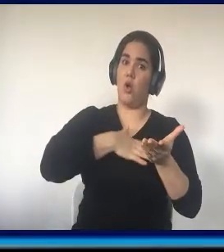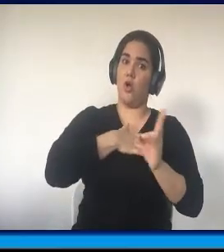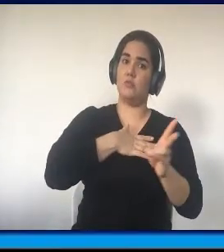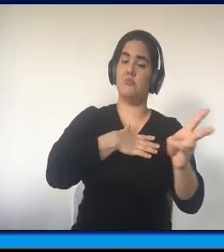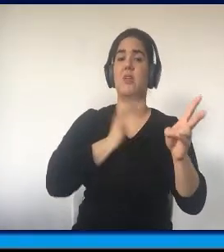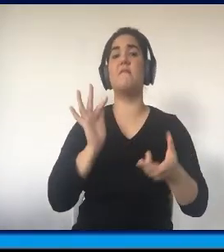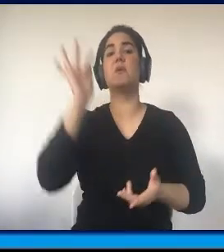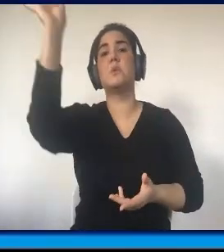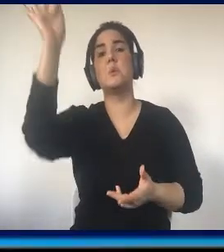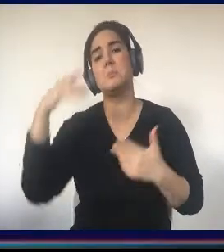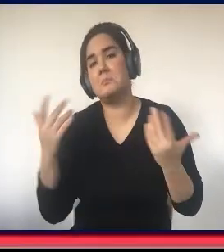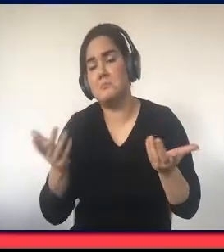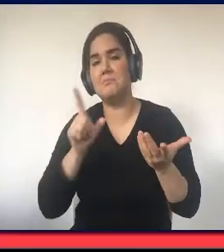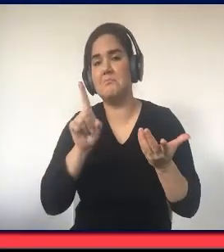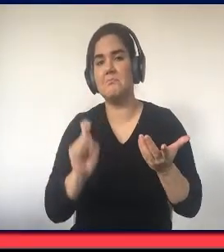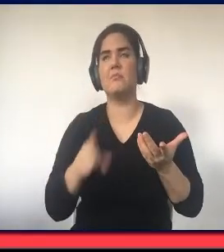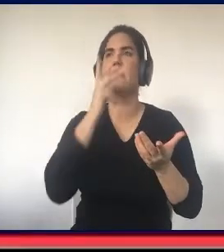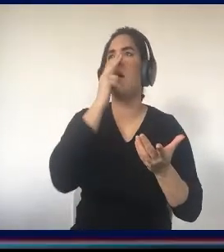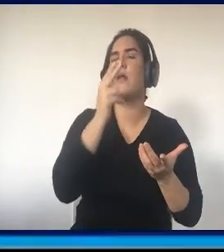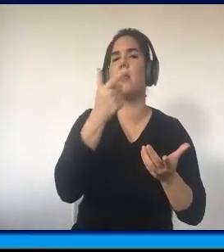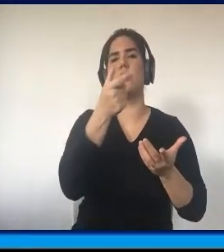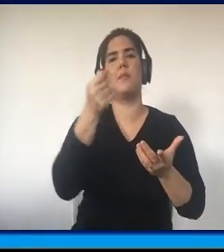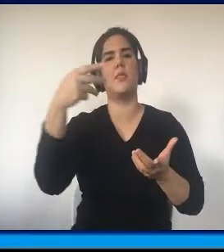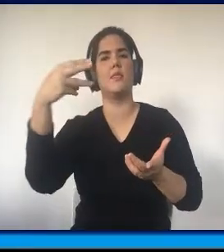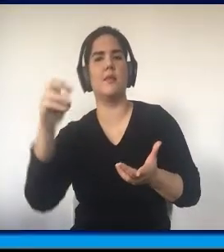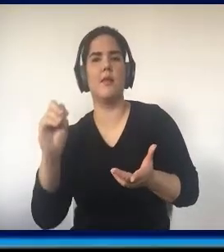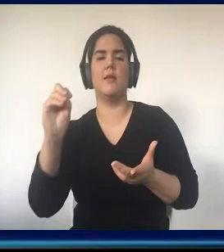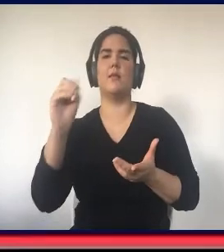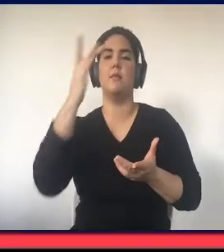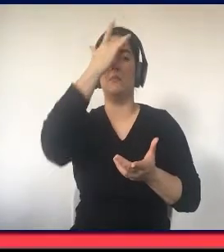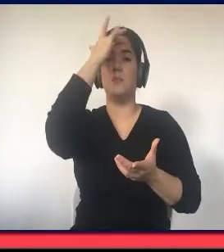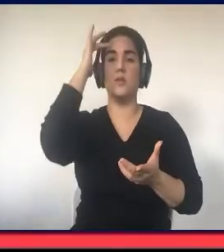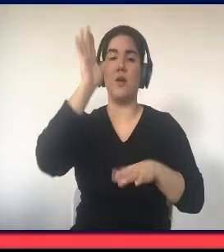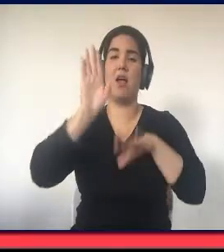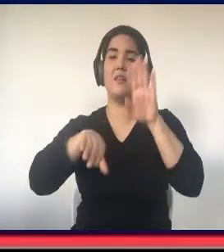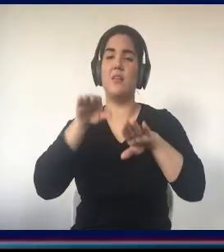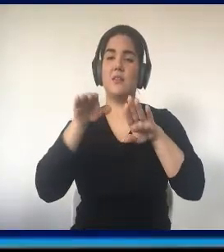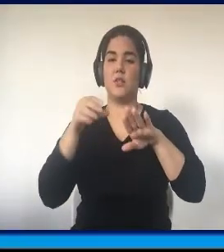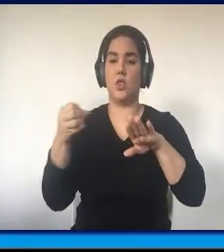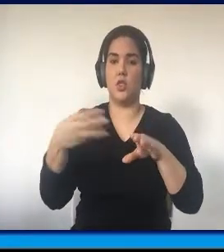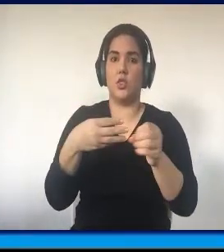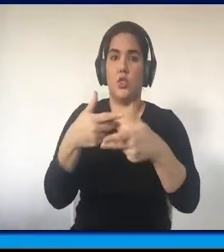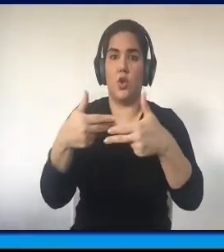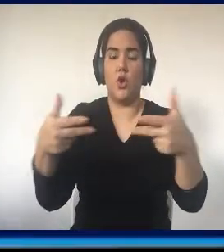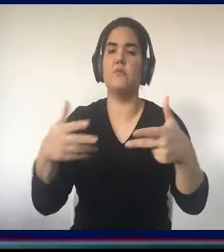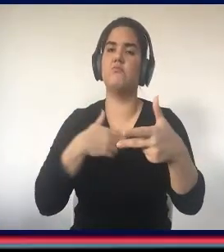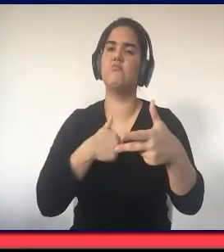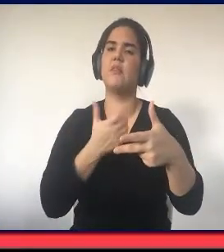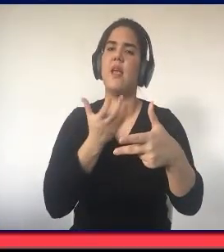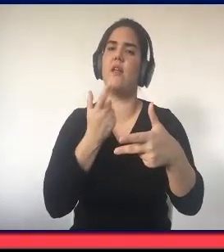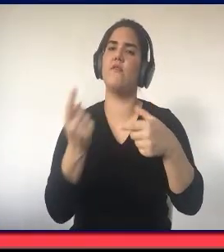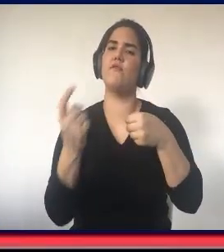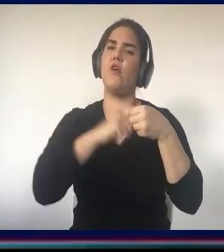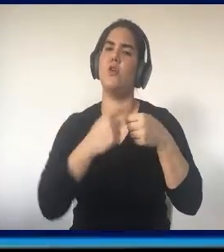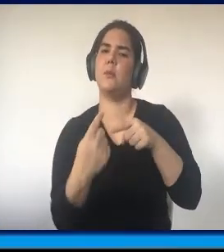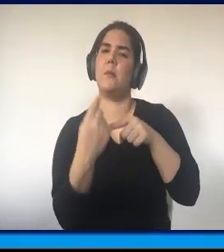futuro, 2030, por aí, as pessoas vão querer se desconectar. Então, aí o recreador vai pensar assim, cara, então já que é a ideia de